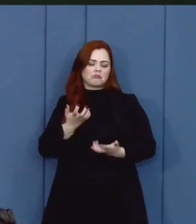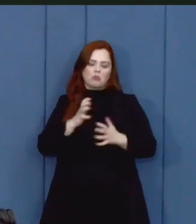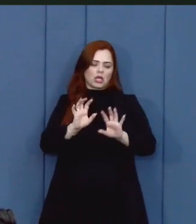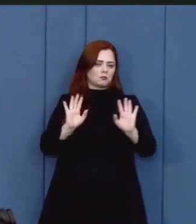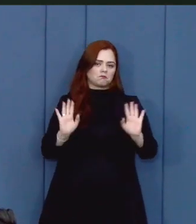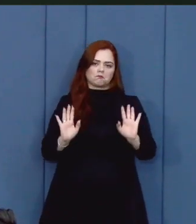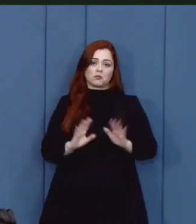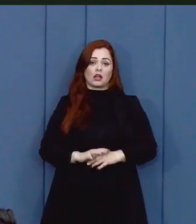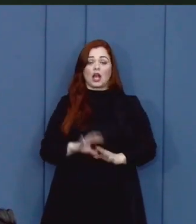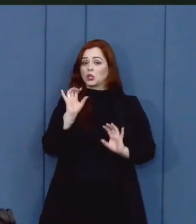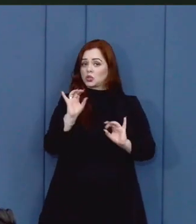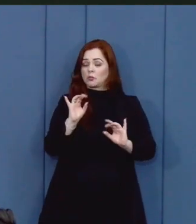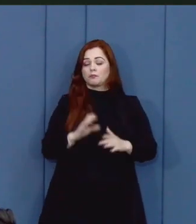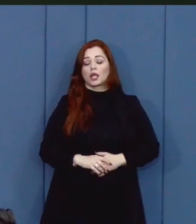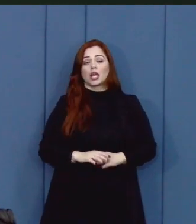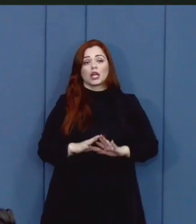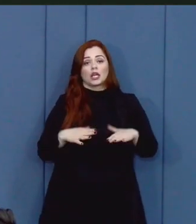Então, então é isso.